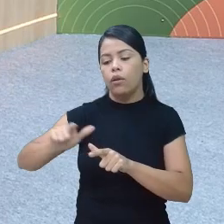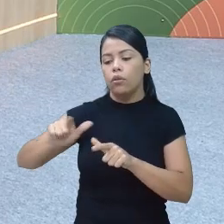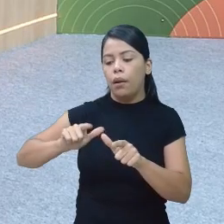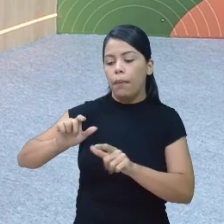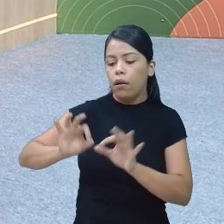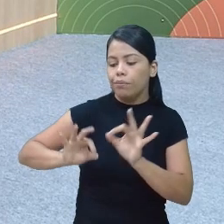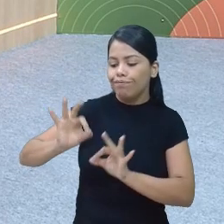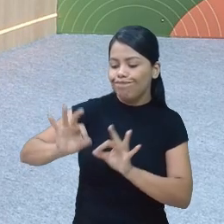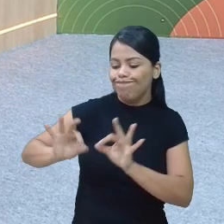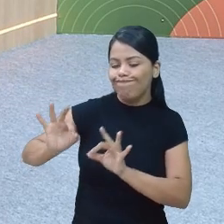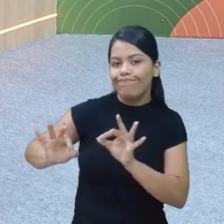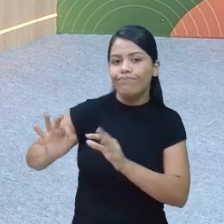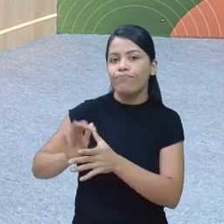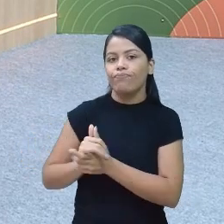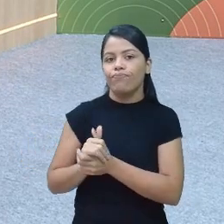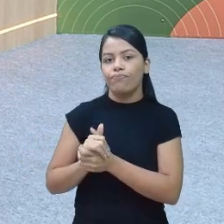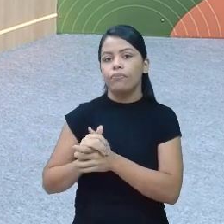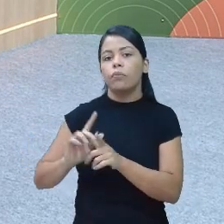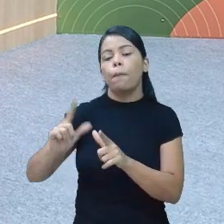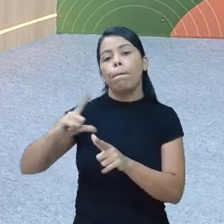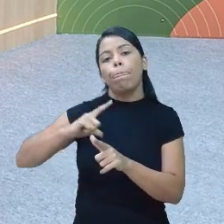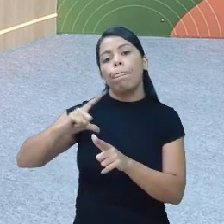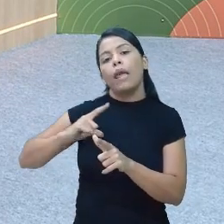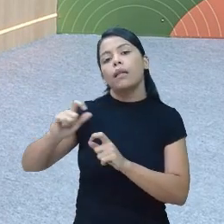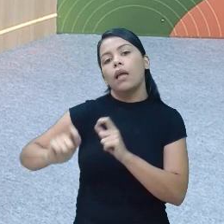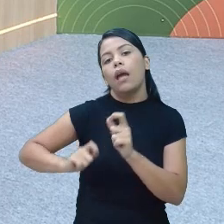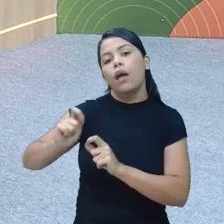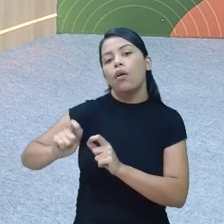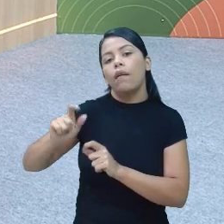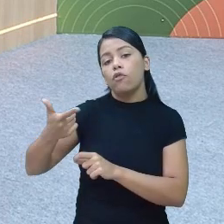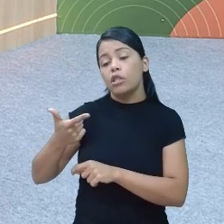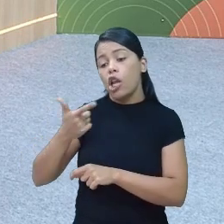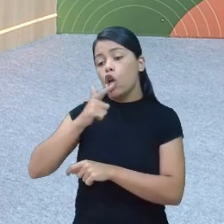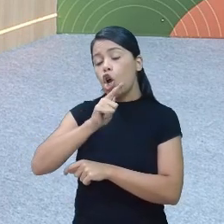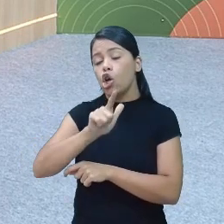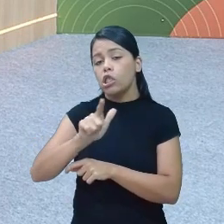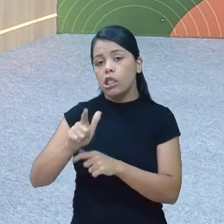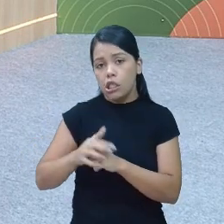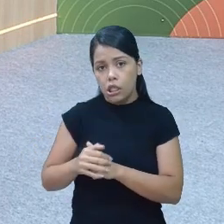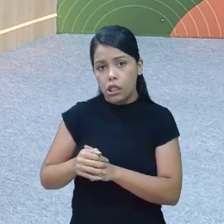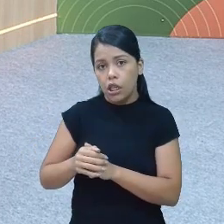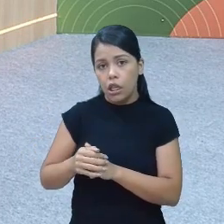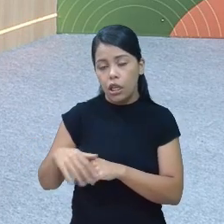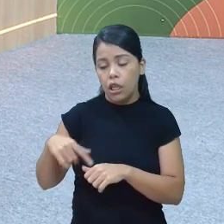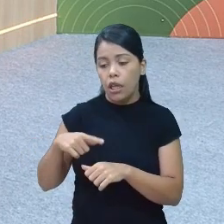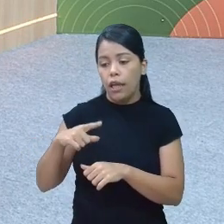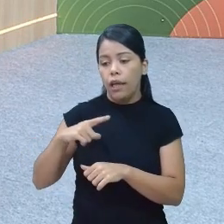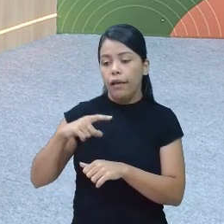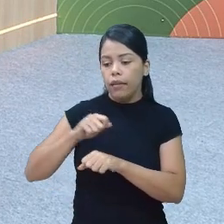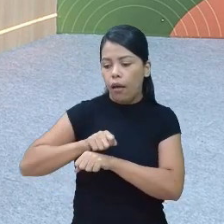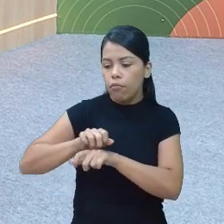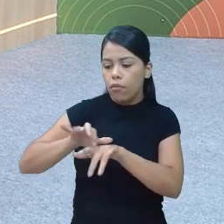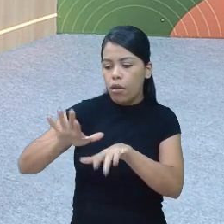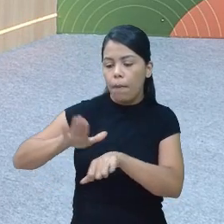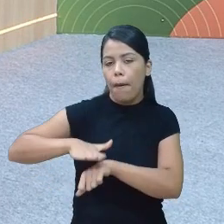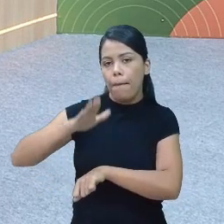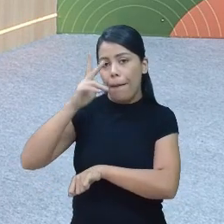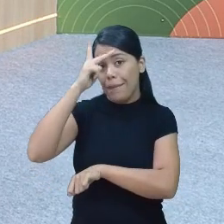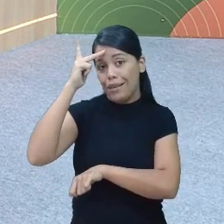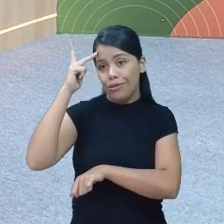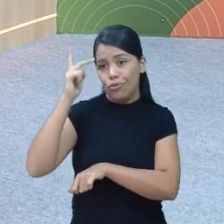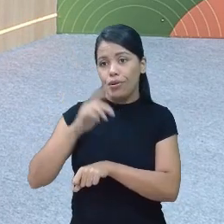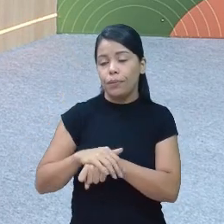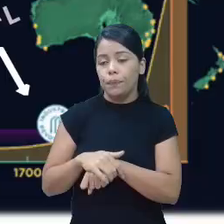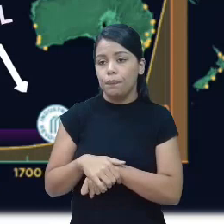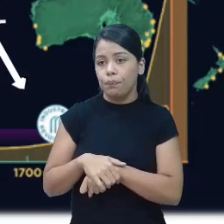mundial de computadores, que é a questão de você conseguir abranger um número maior de pessoas, né? Então você observa que aí também